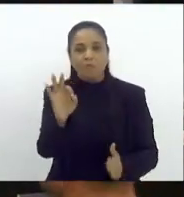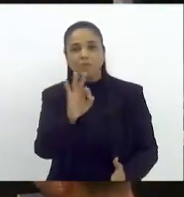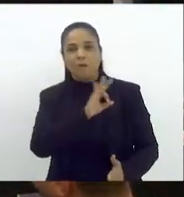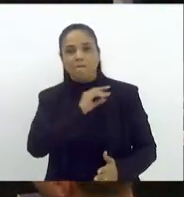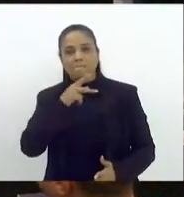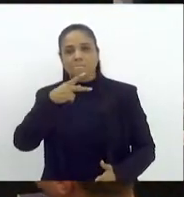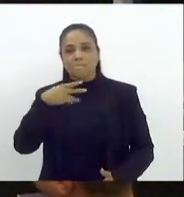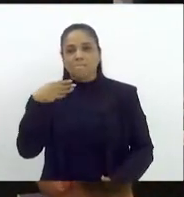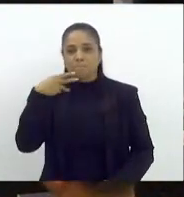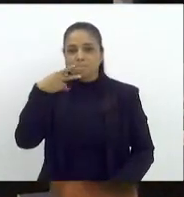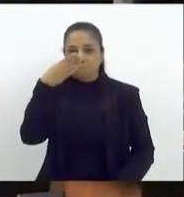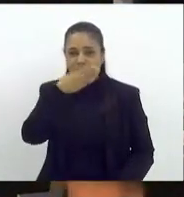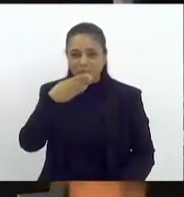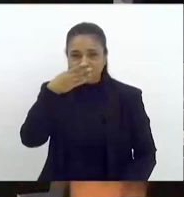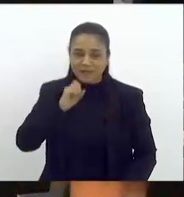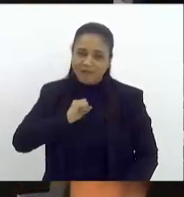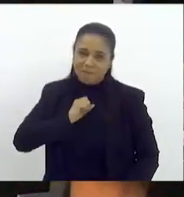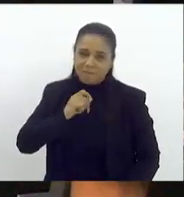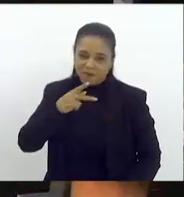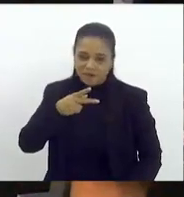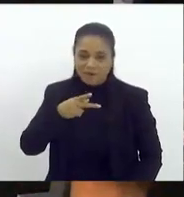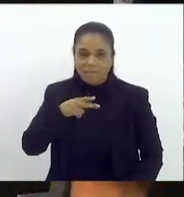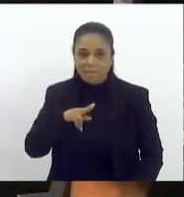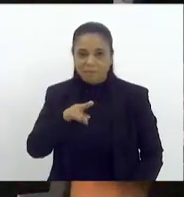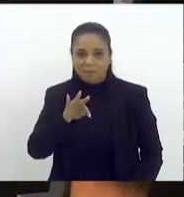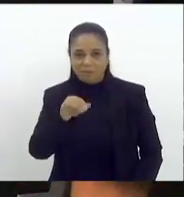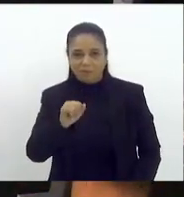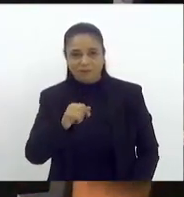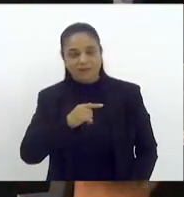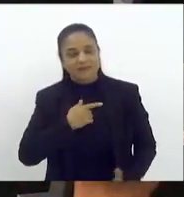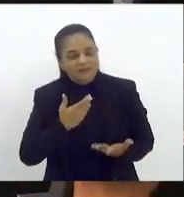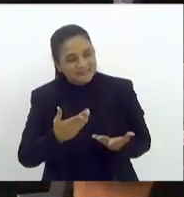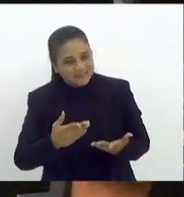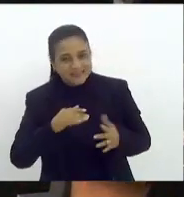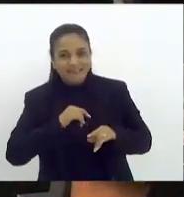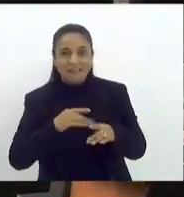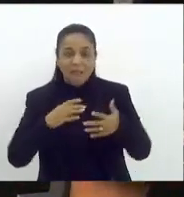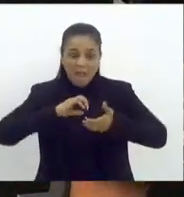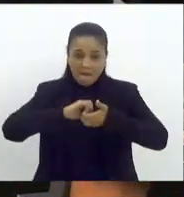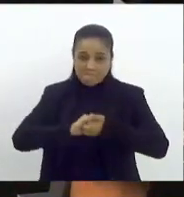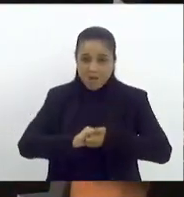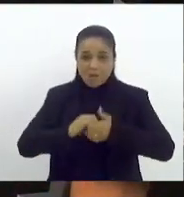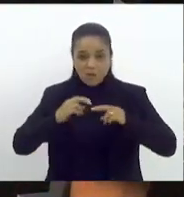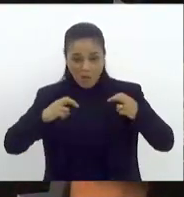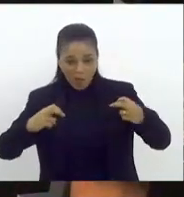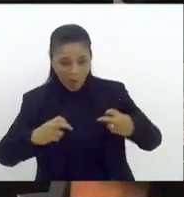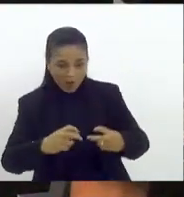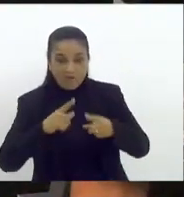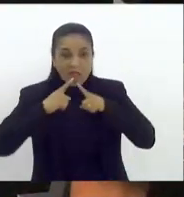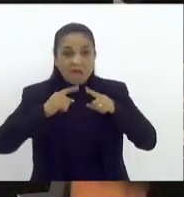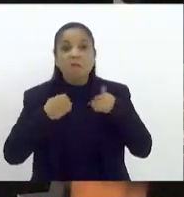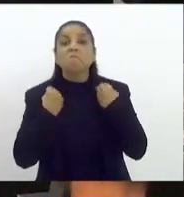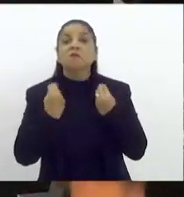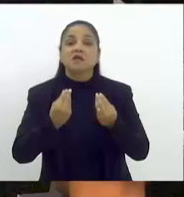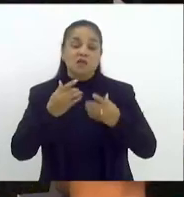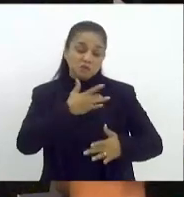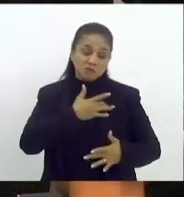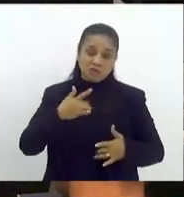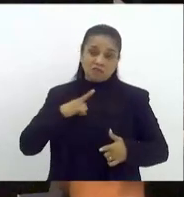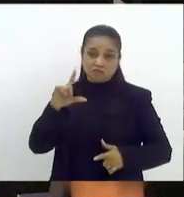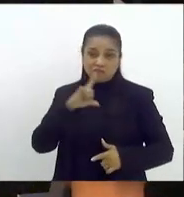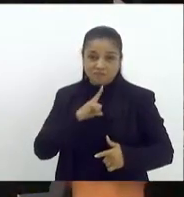que pariu mano essa semana tá meus conflitos tudo junto dando a mão numa roda mas vou reclamar para aqui tô com saúde